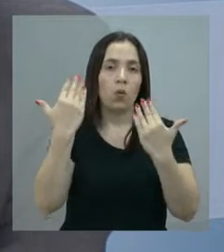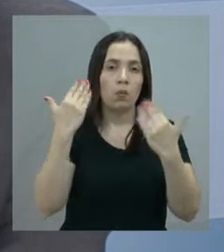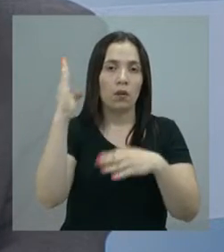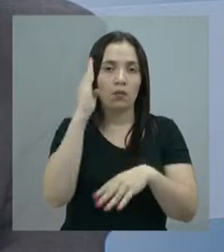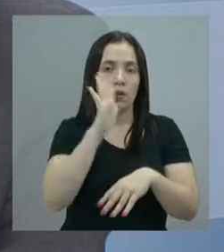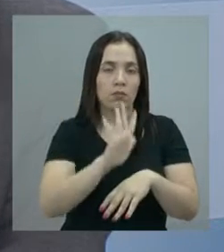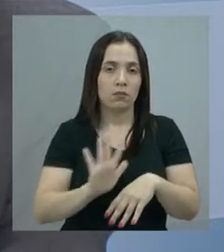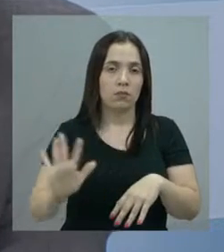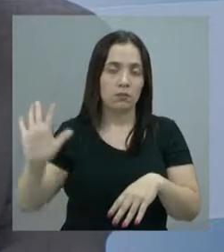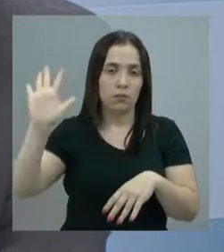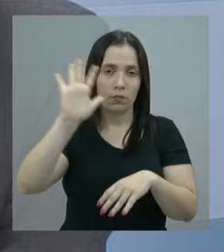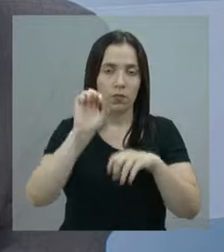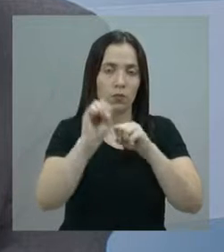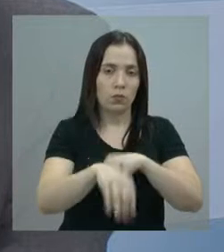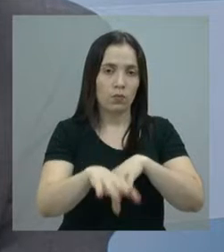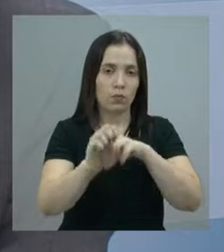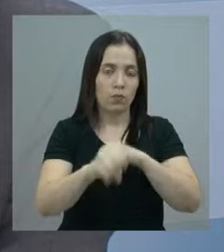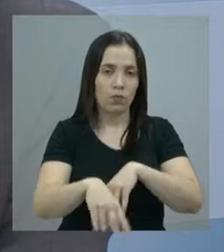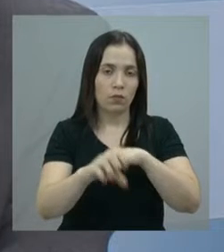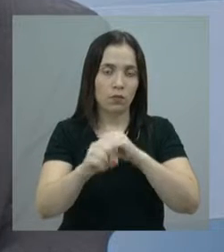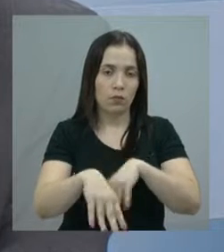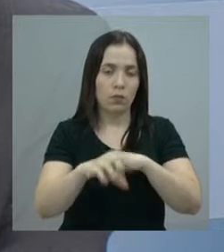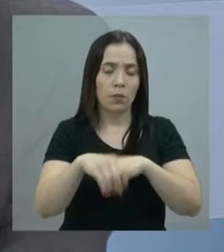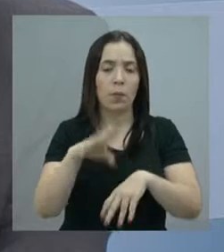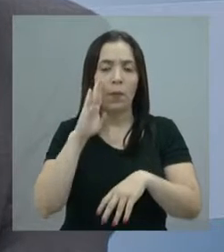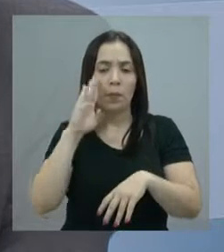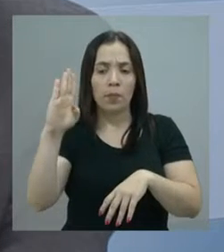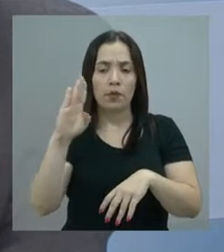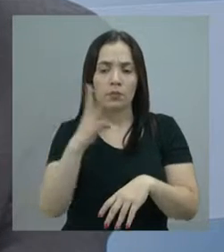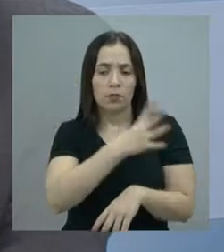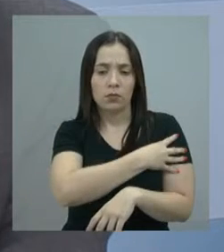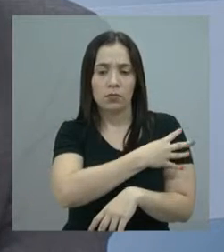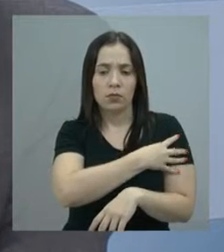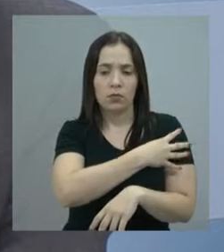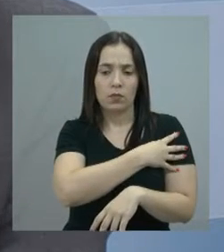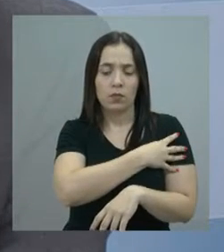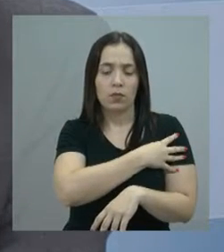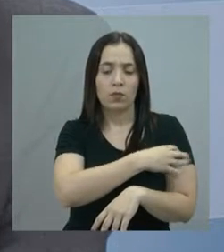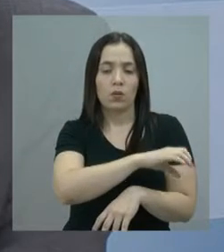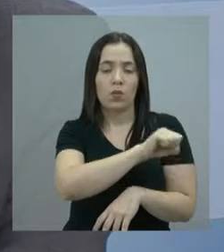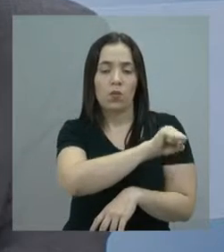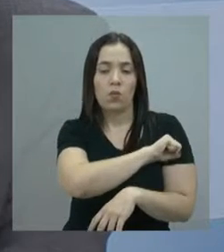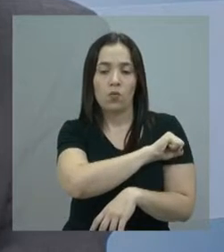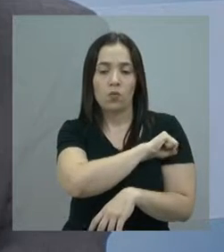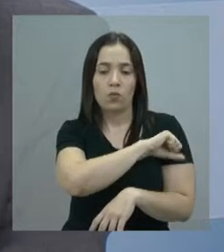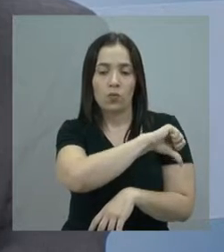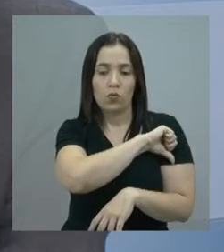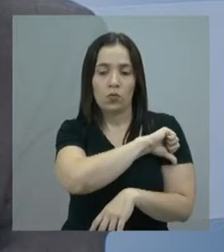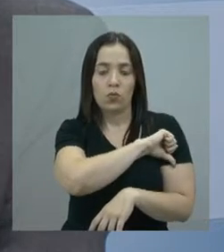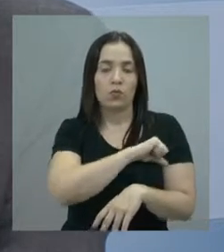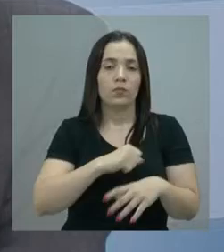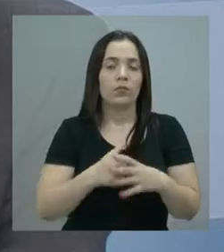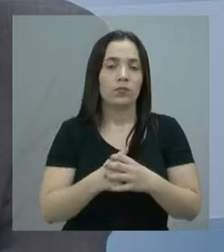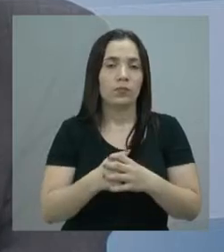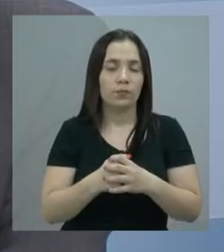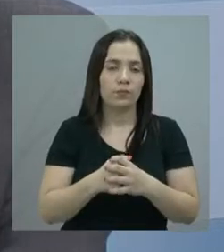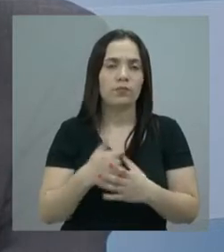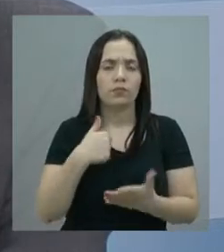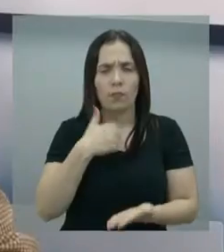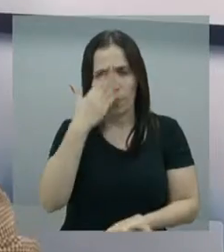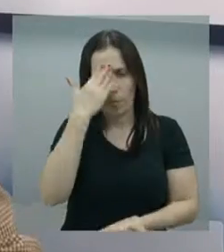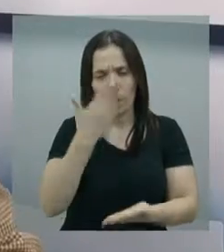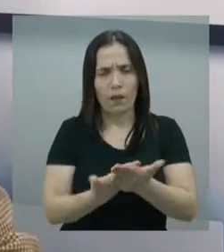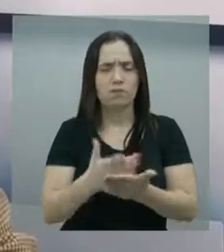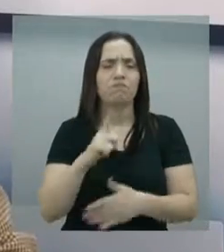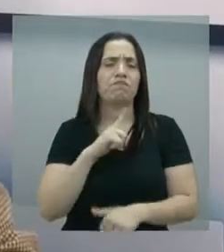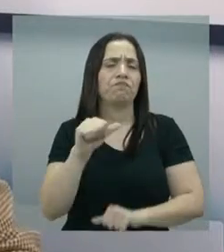de excelência que a educação, principalmente da 4ª série e do 8º, 9º ano, se apresentam. Eu acredito que é uma